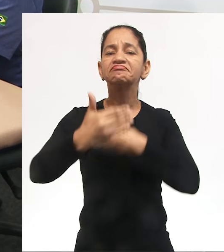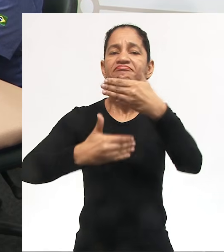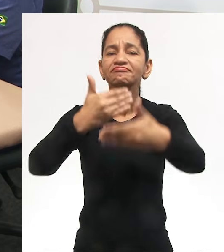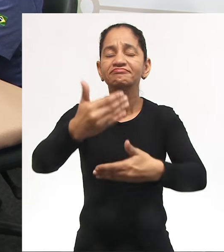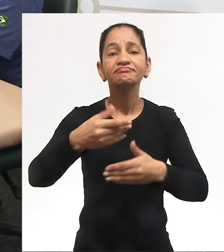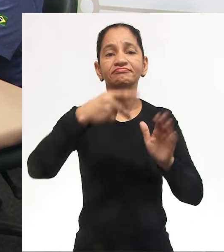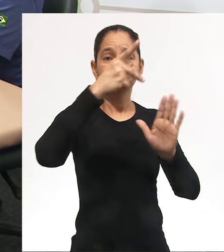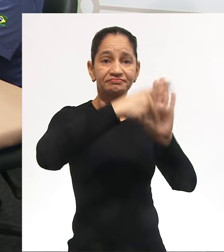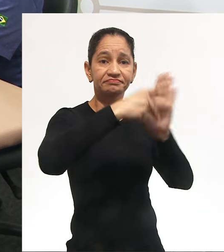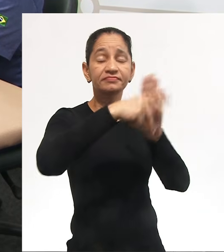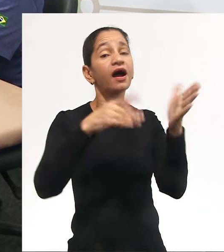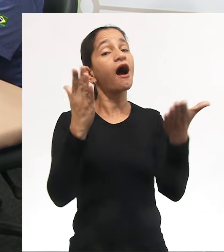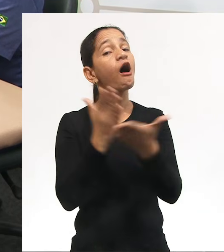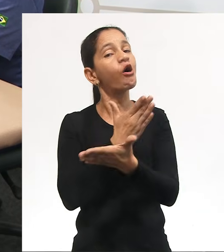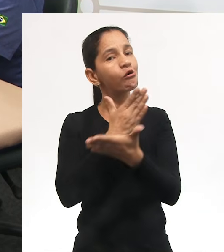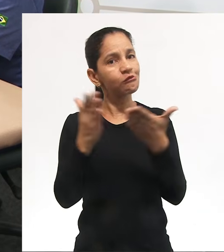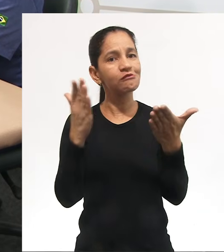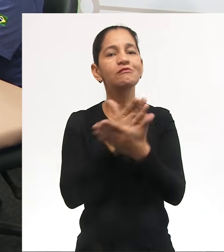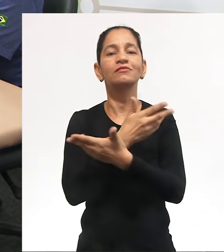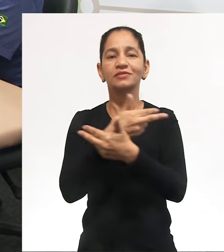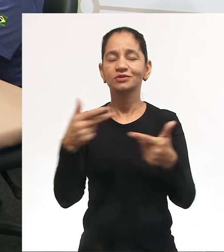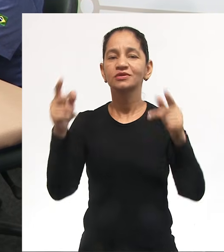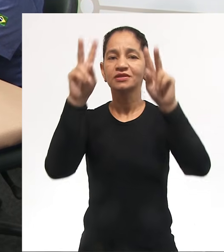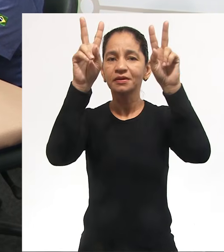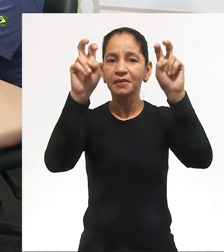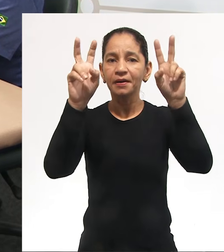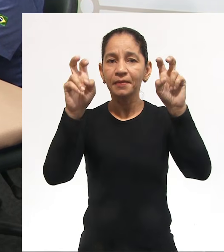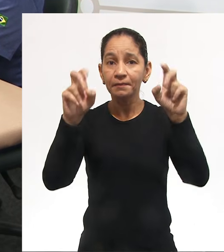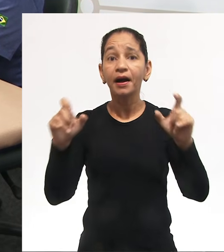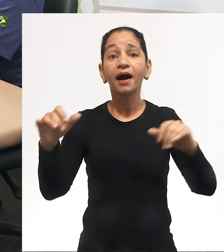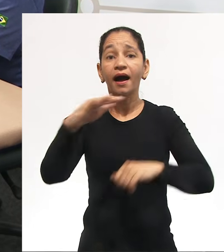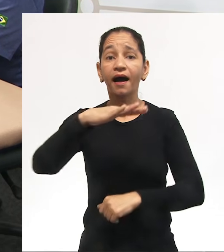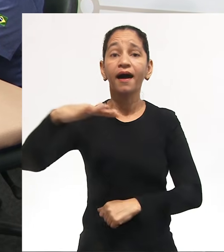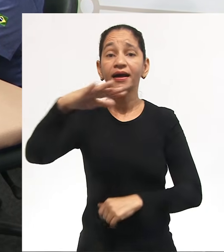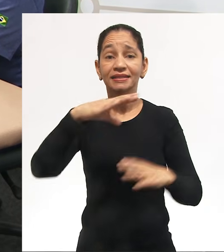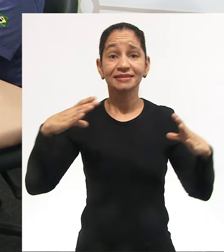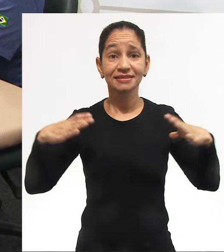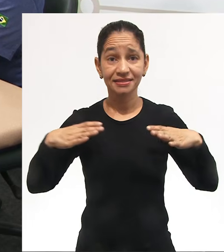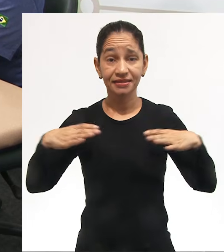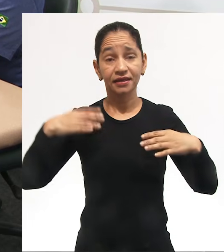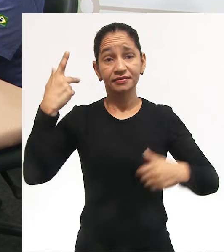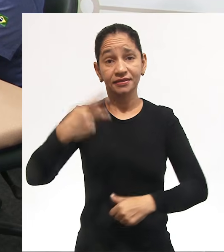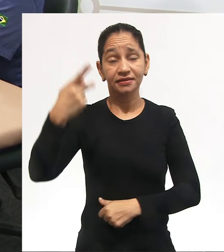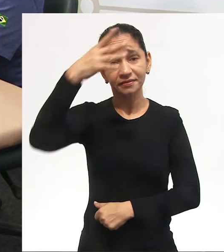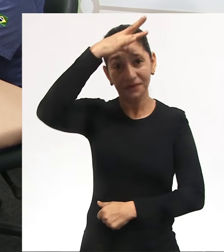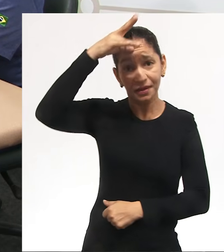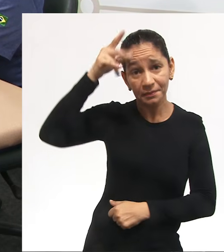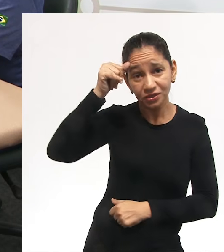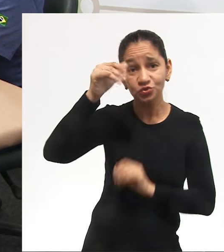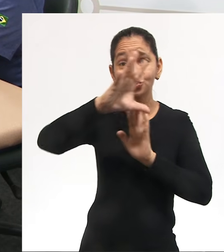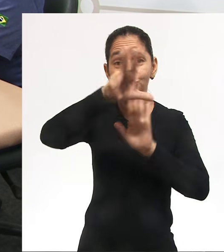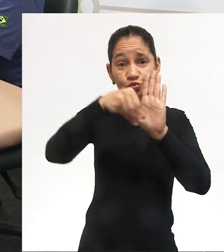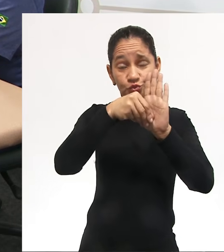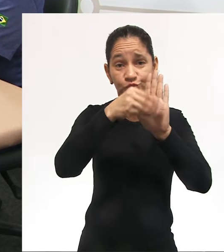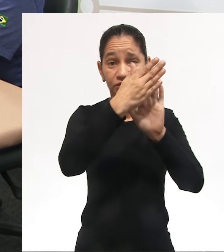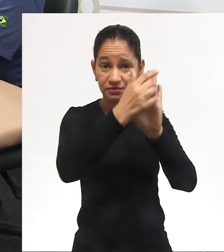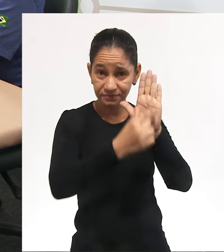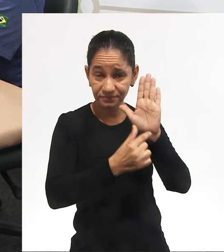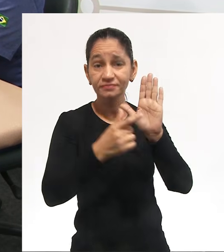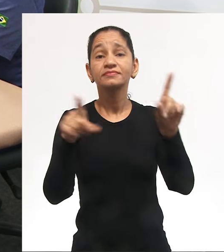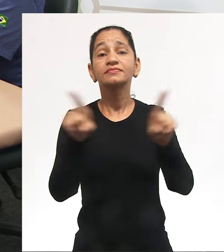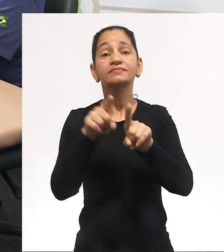o projeto ele traz algumas questões também de retratar a cidade, uma Sim. cidade da região amazônica, uma Sim.